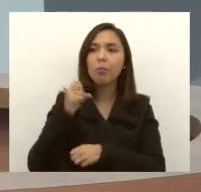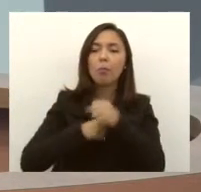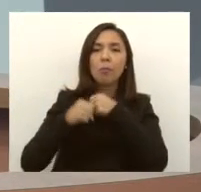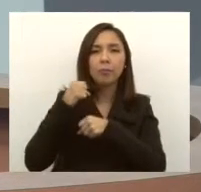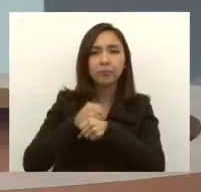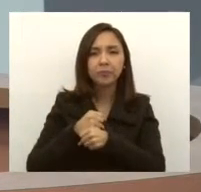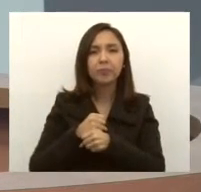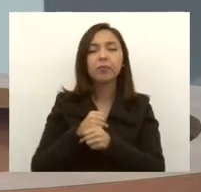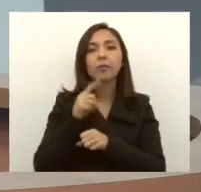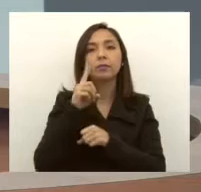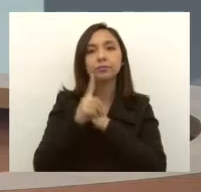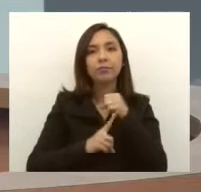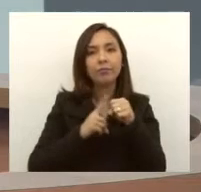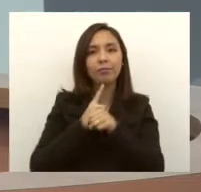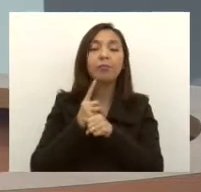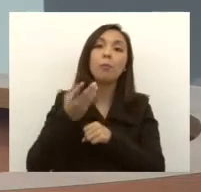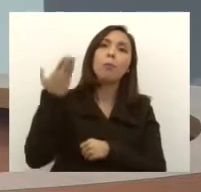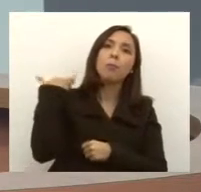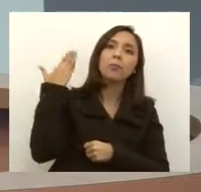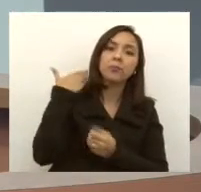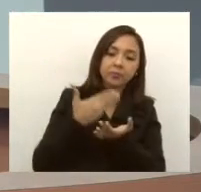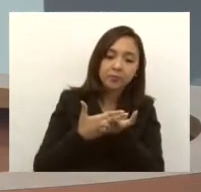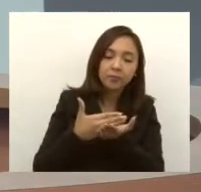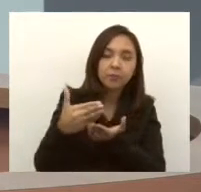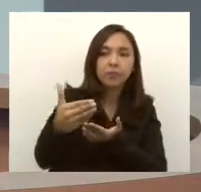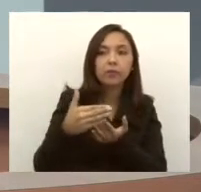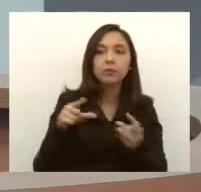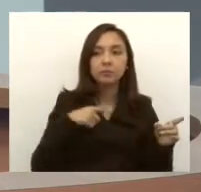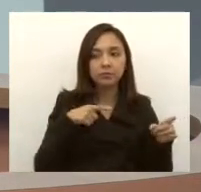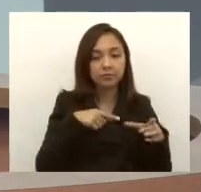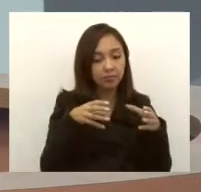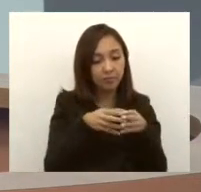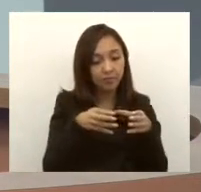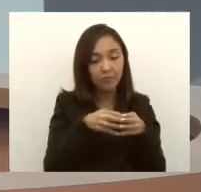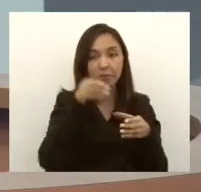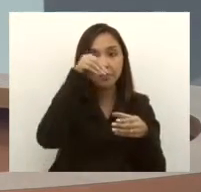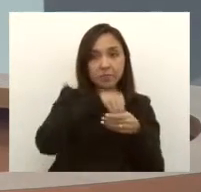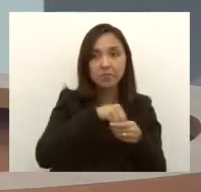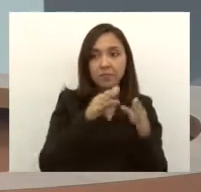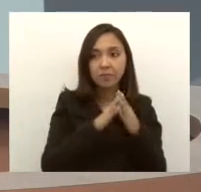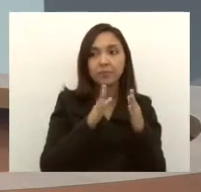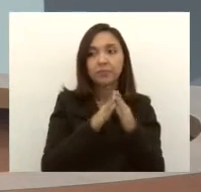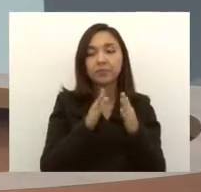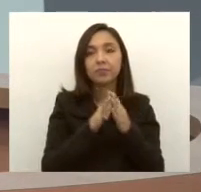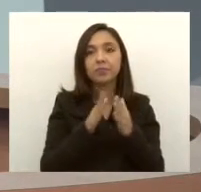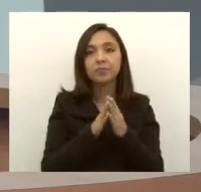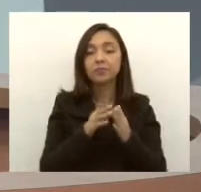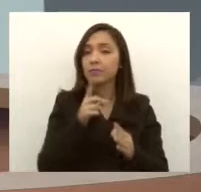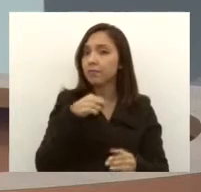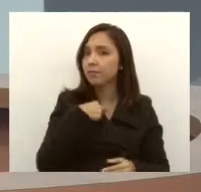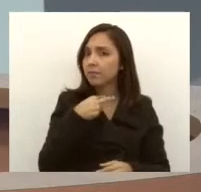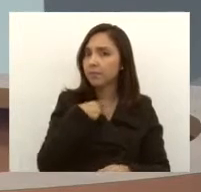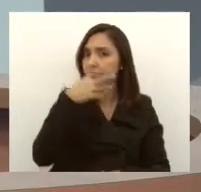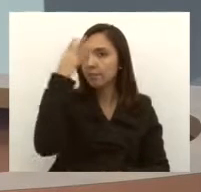Ceará iniciou, aliás, existe um grupo dentro desta casa que não pode ser